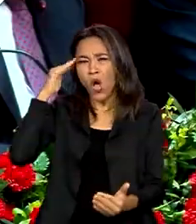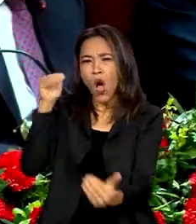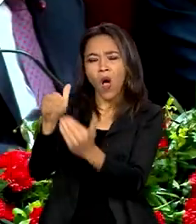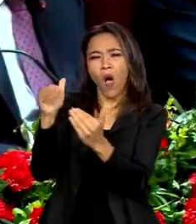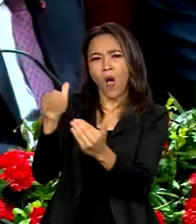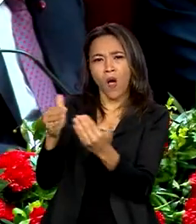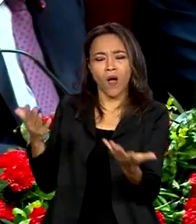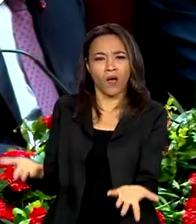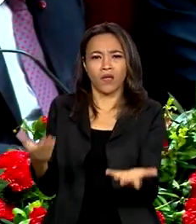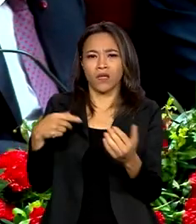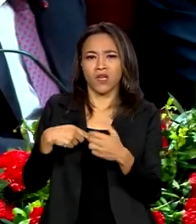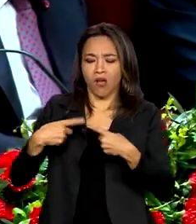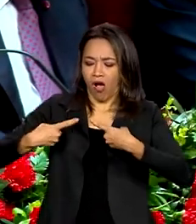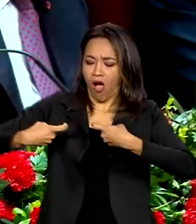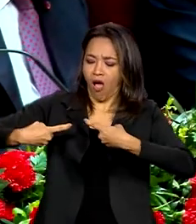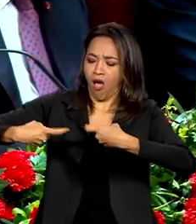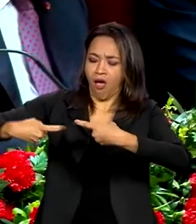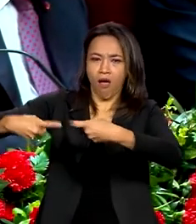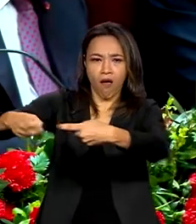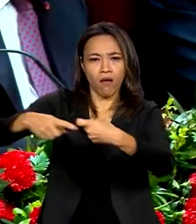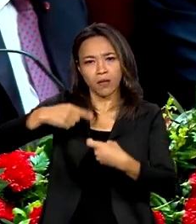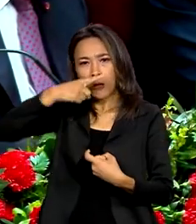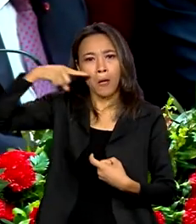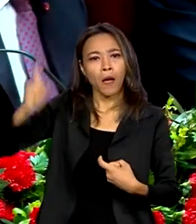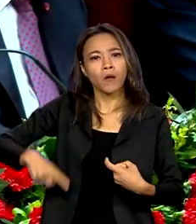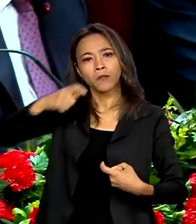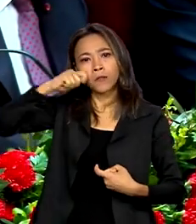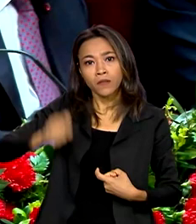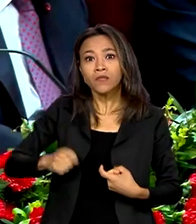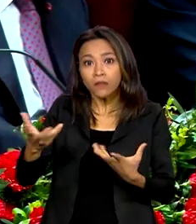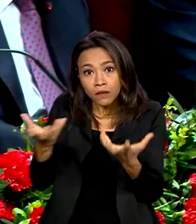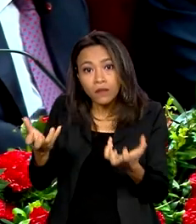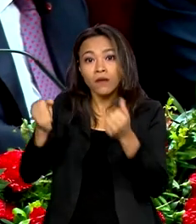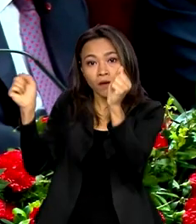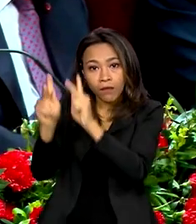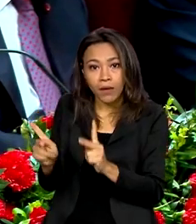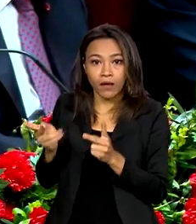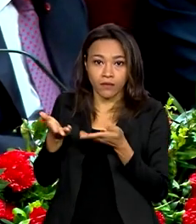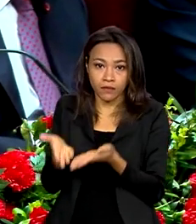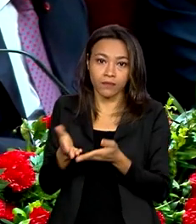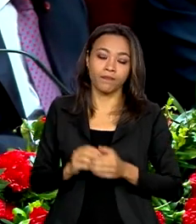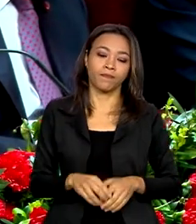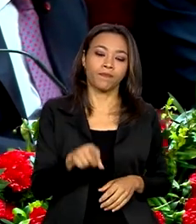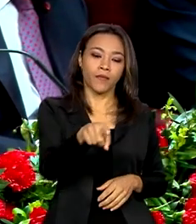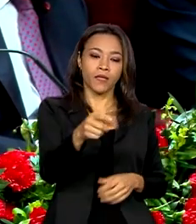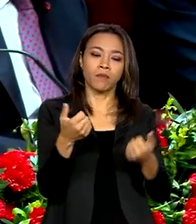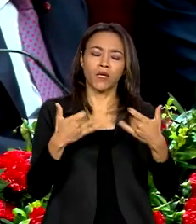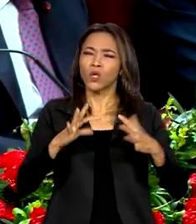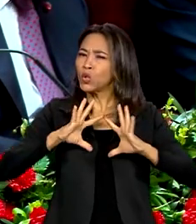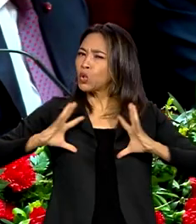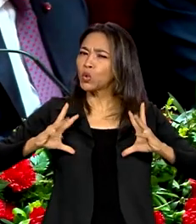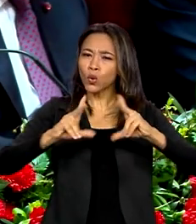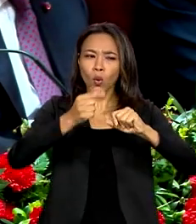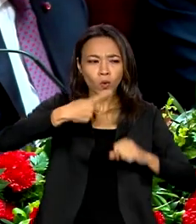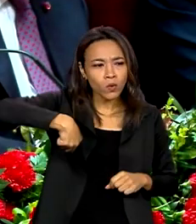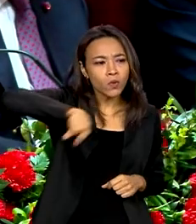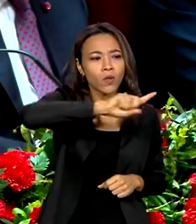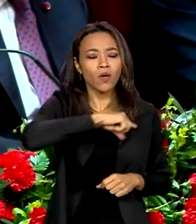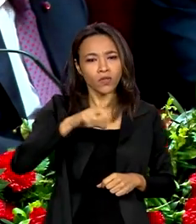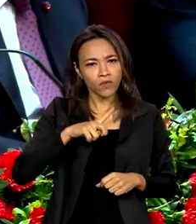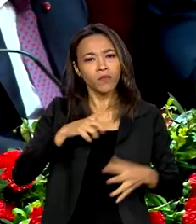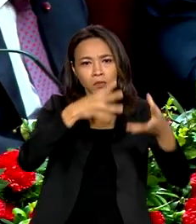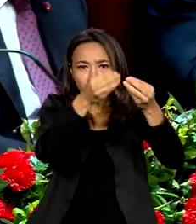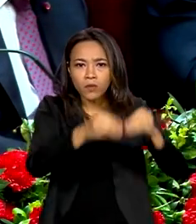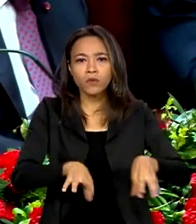Ucrânia e insistiu na importância das negociações pela paz. Todos nós fomos afetados de alguma forma